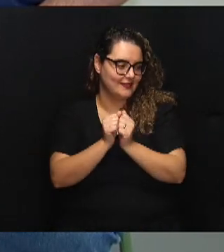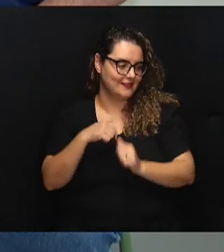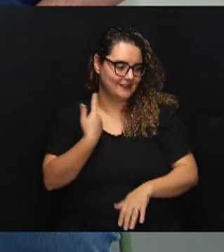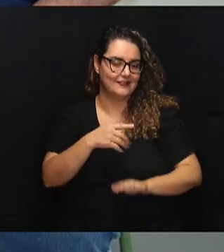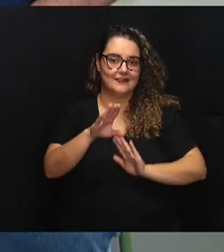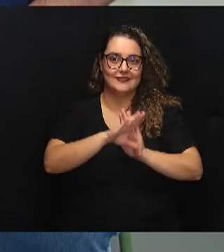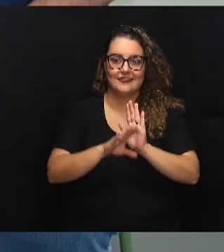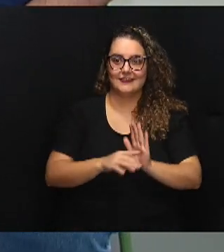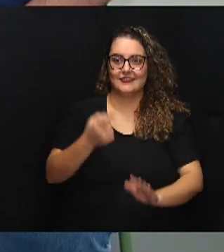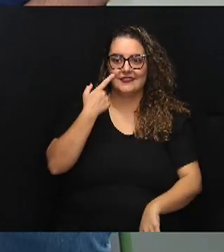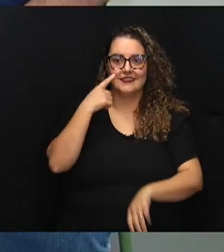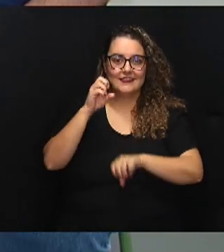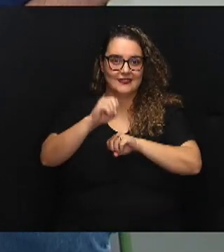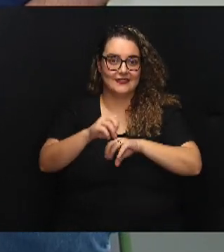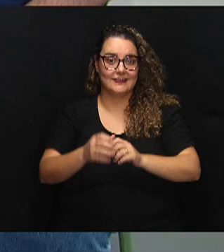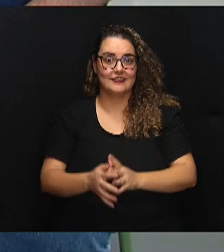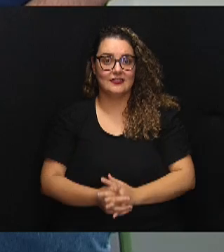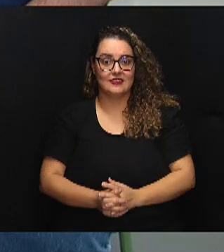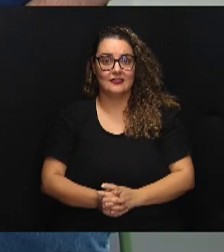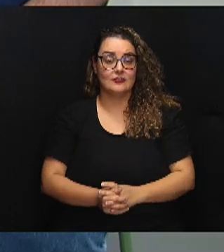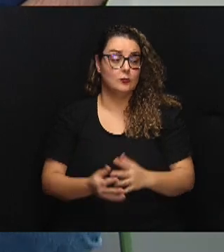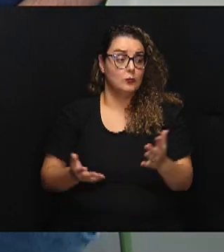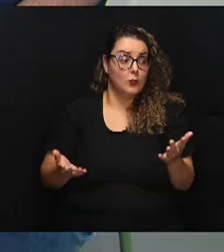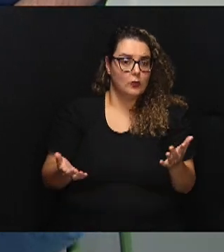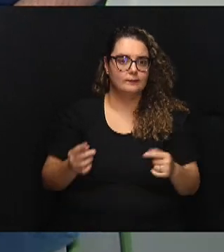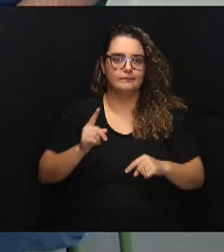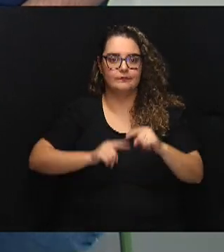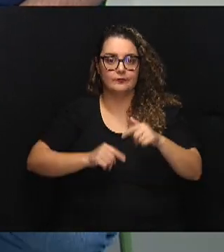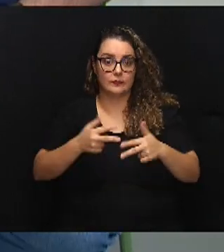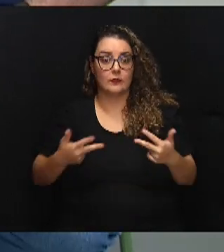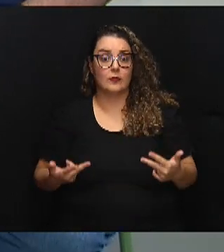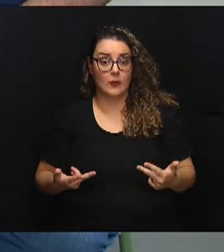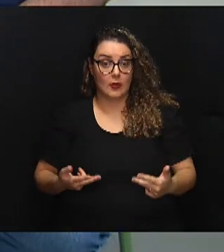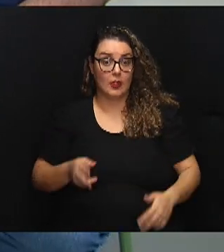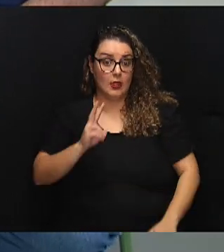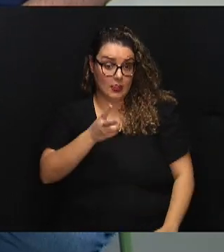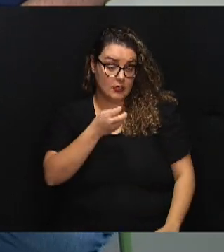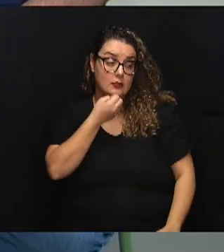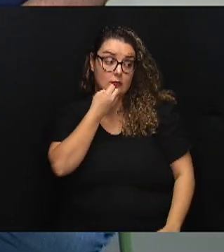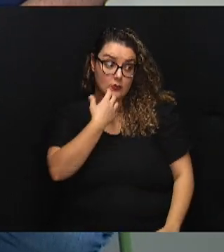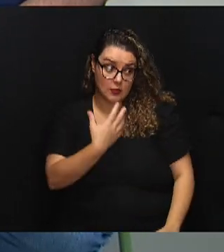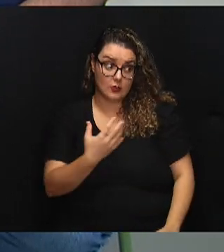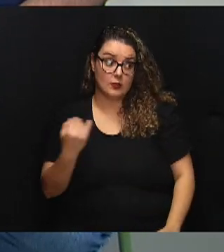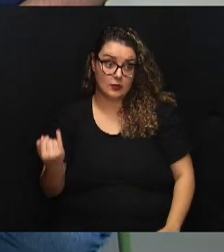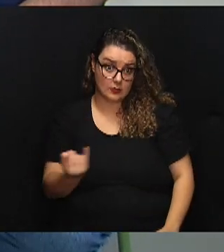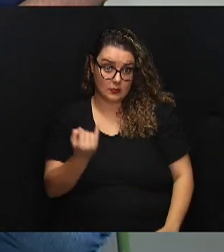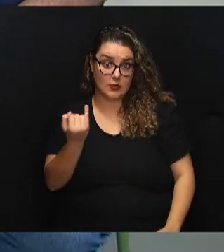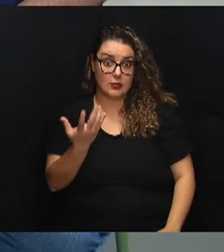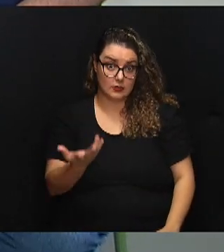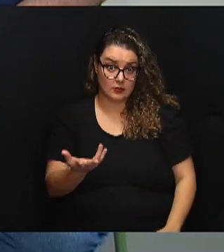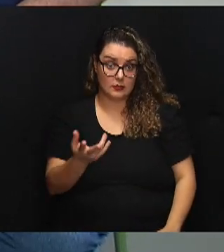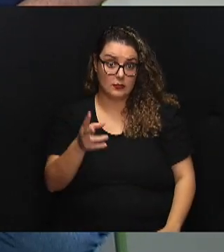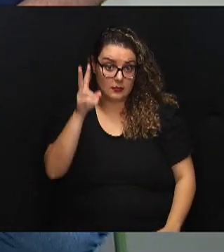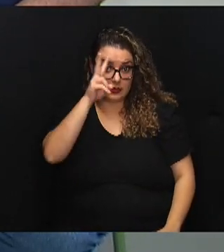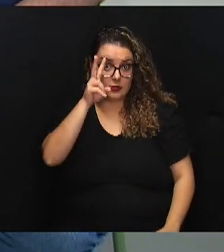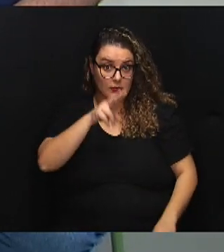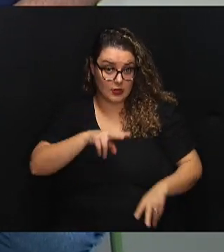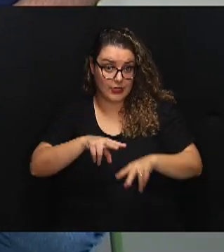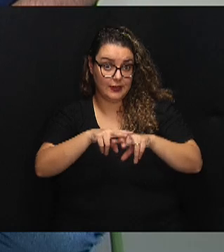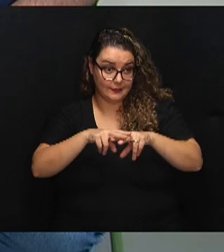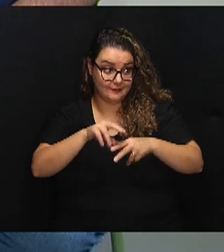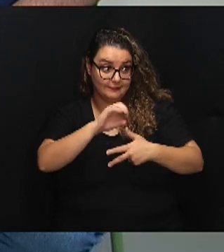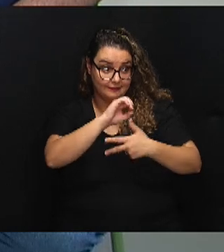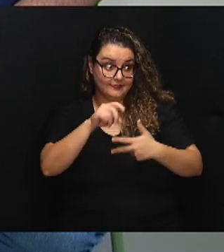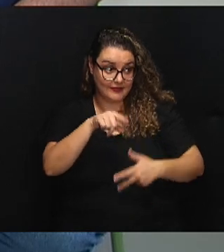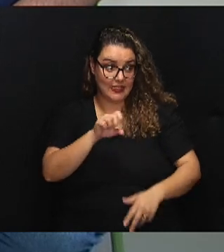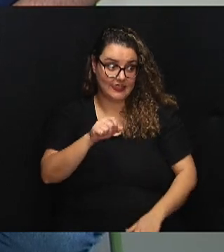no quadro de Olho na Educação. Bom, são matérias aí que é sempre bom, sempre importante estar revendo, visando, claro, o Enem, né,